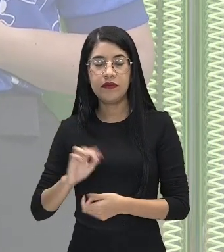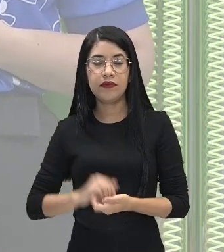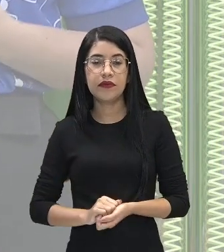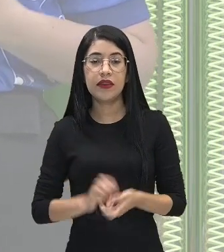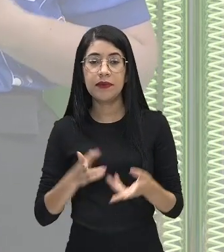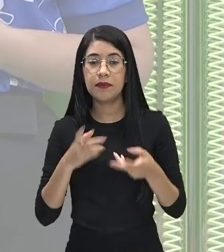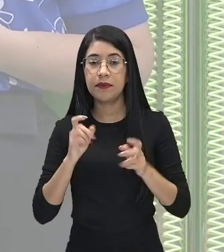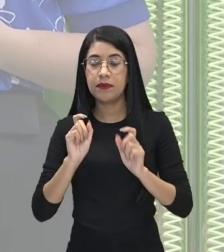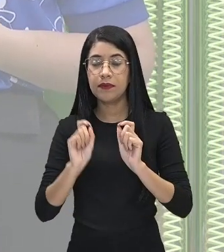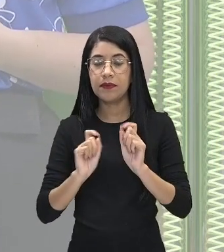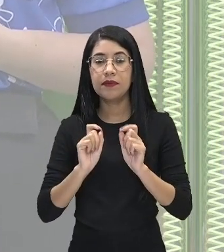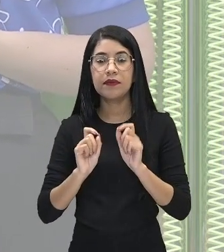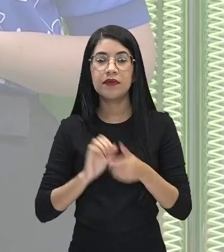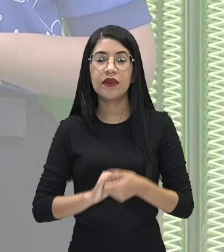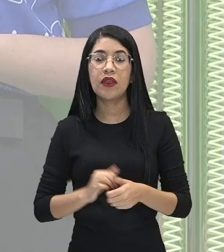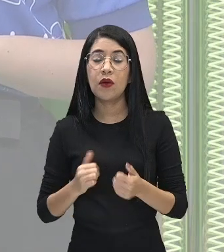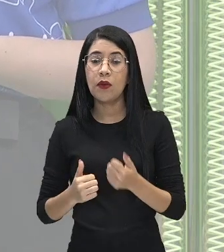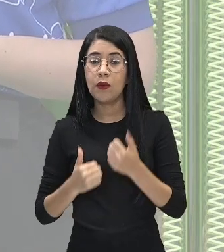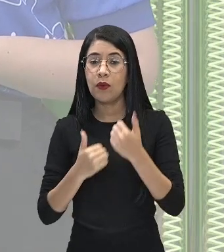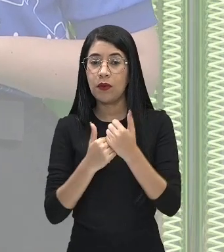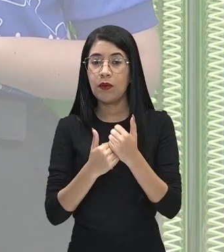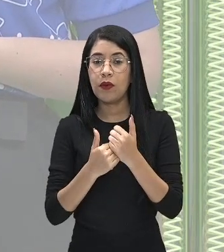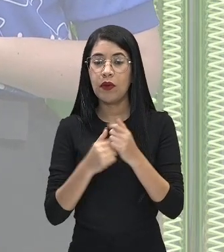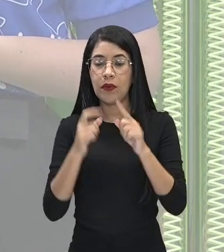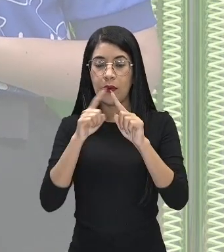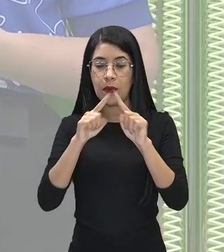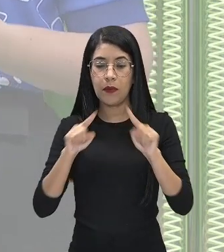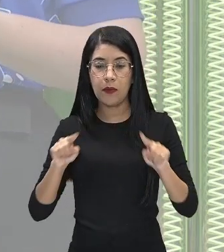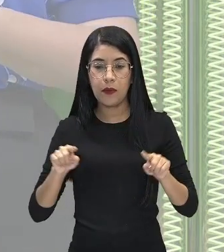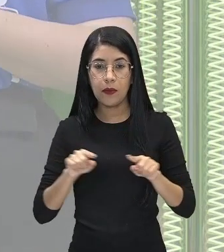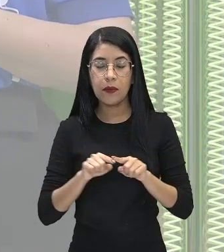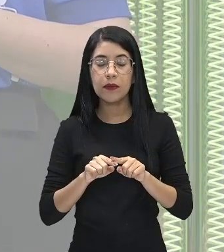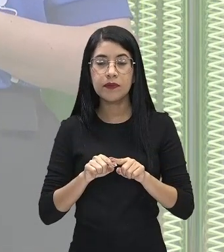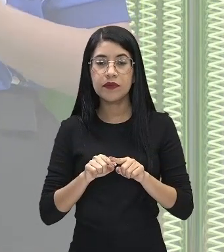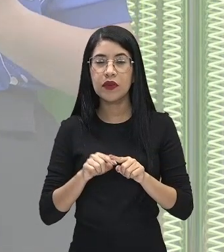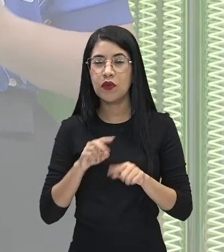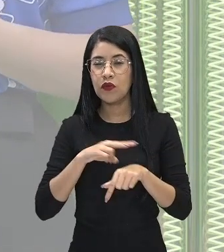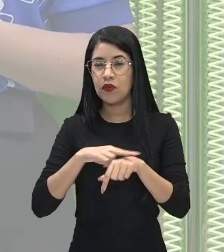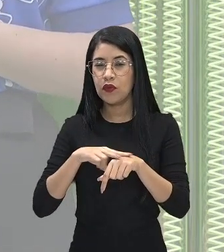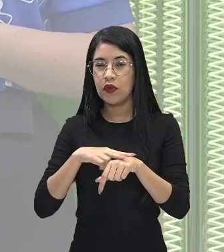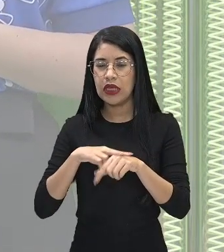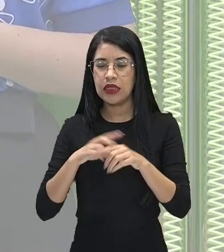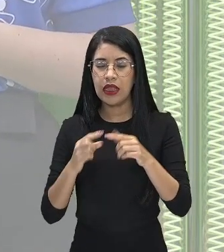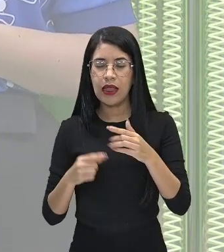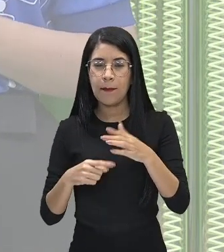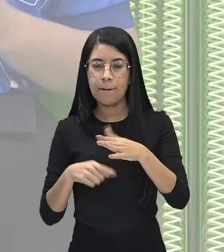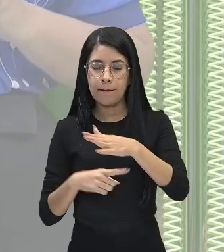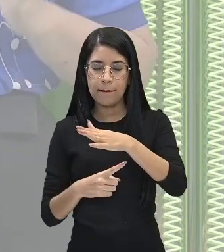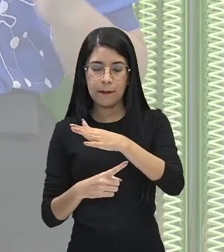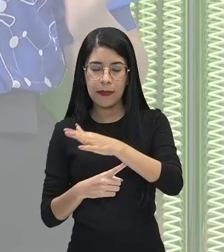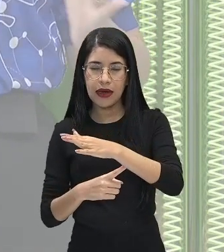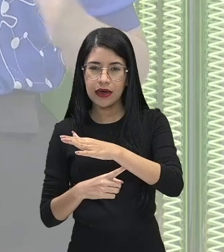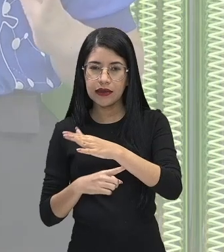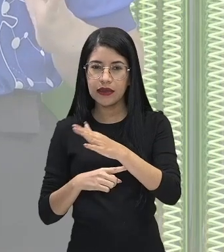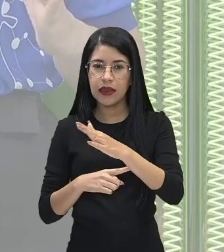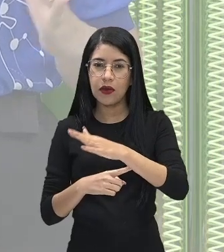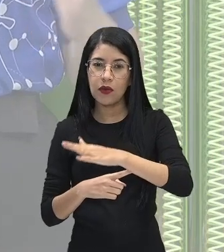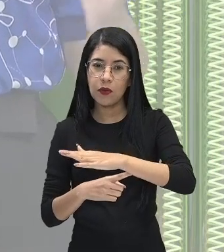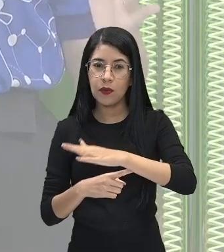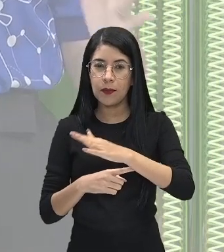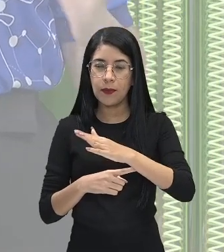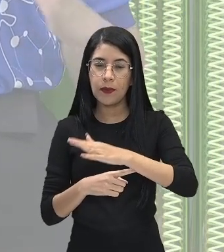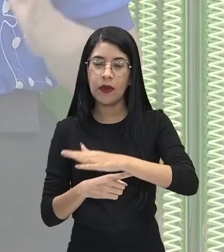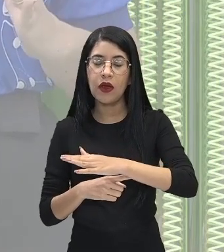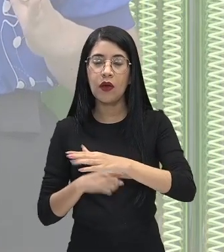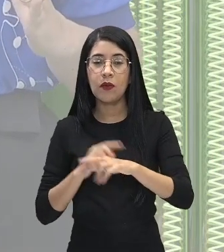aí, por exemplo, o ponto de apoio, que é esse triângulo aqui, né, ele está bem no meio, ele está mais centralizado, por isso ele está entre os